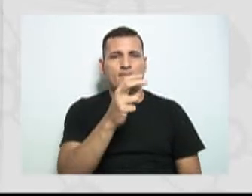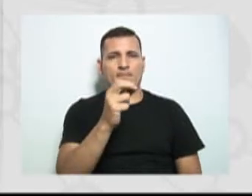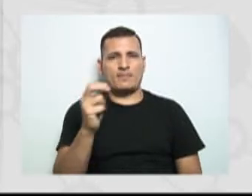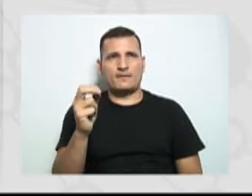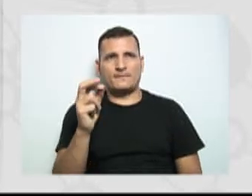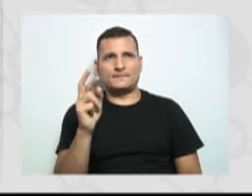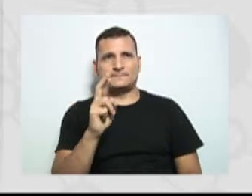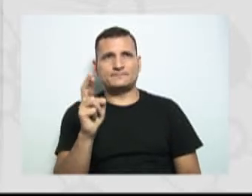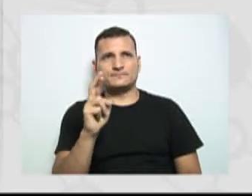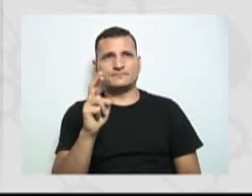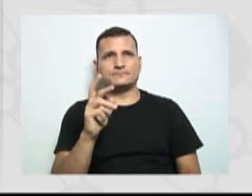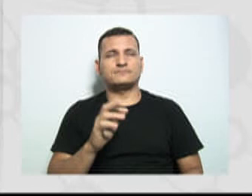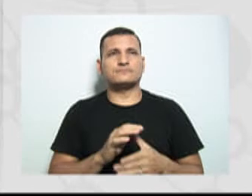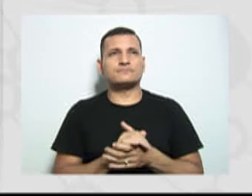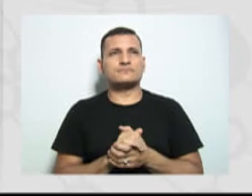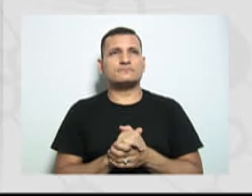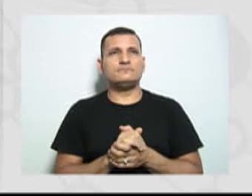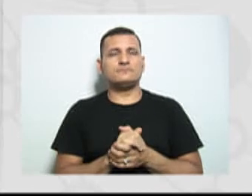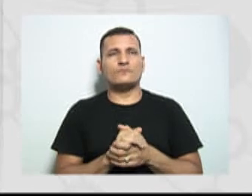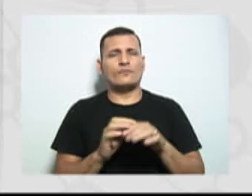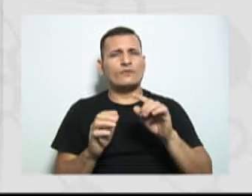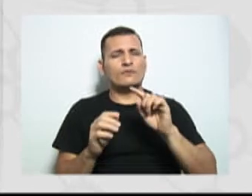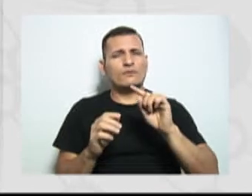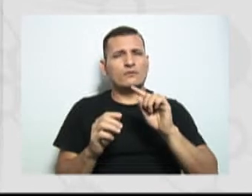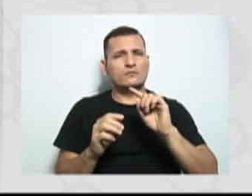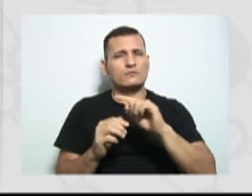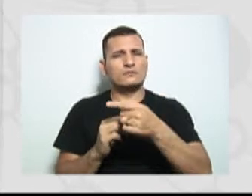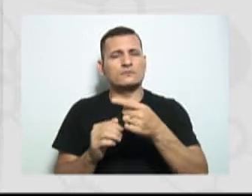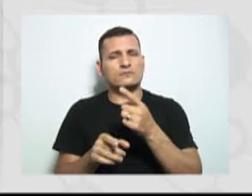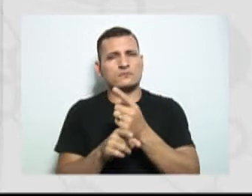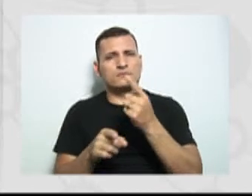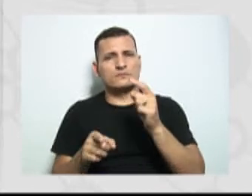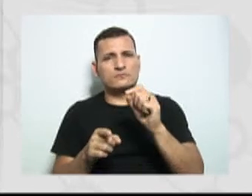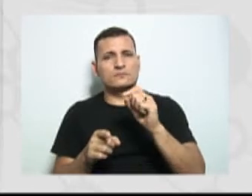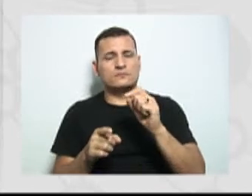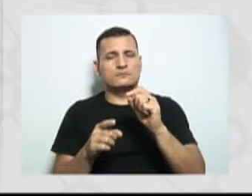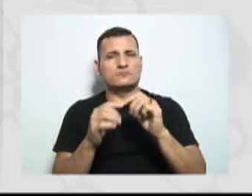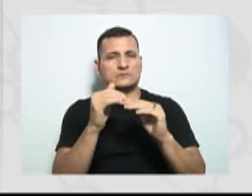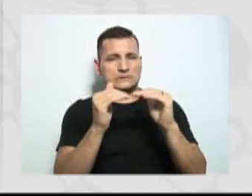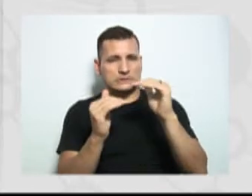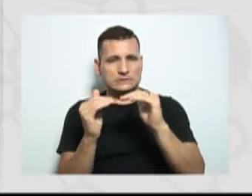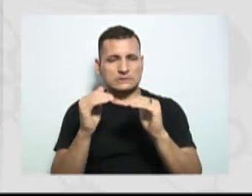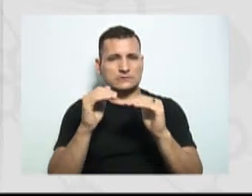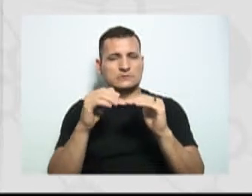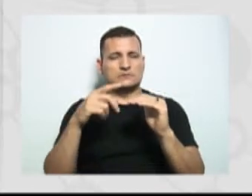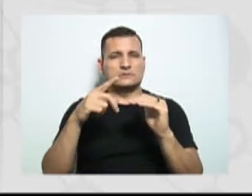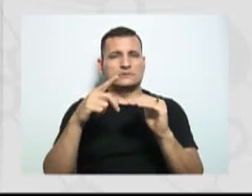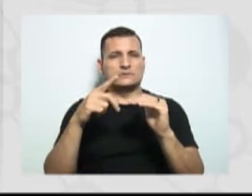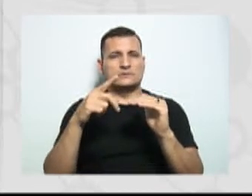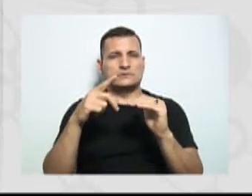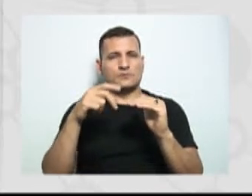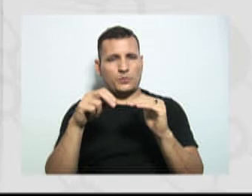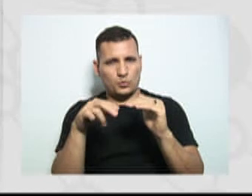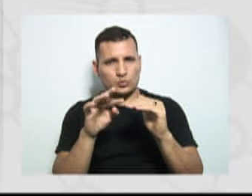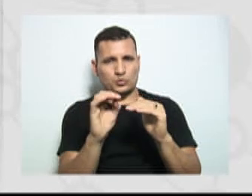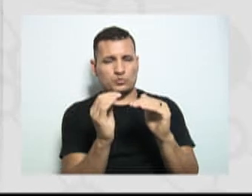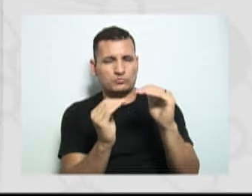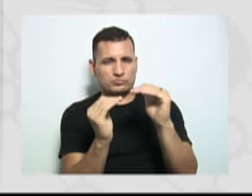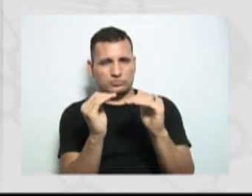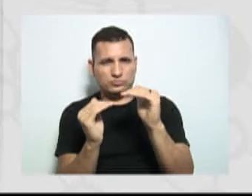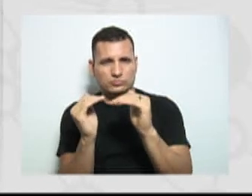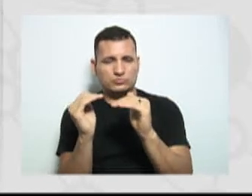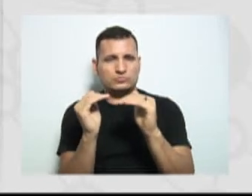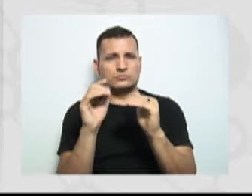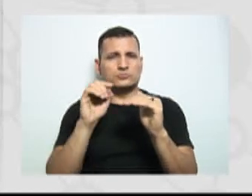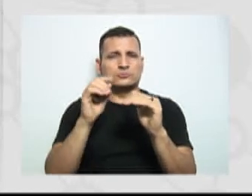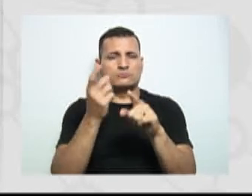3.500. Aí eu vou fazer o quê? Eu tenho que achar o meu ponto de equilíbrio, certo? Encontrando o quê?